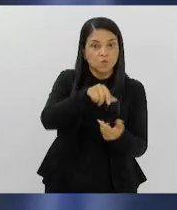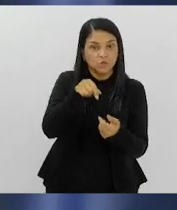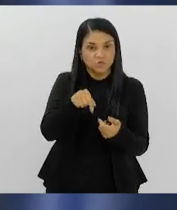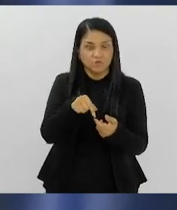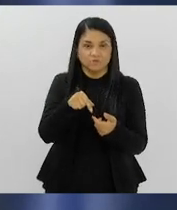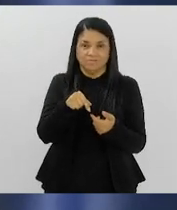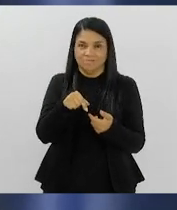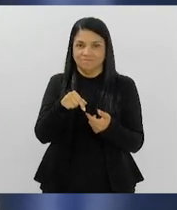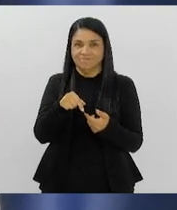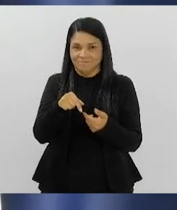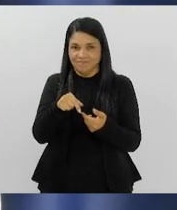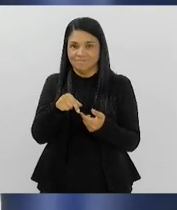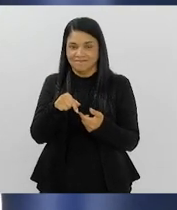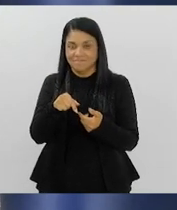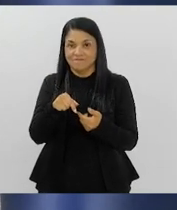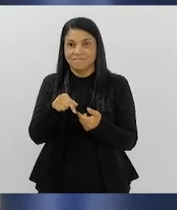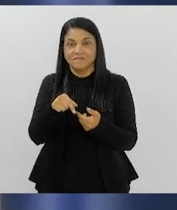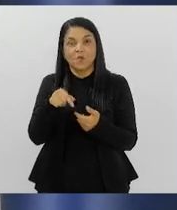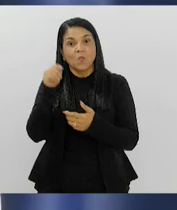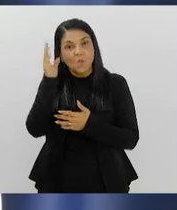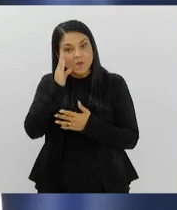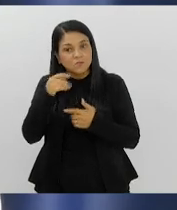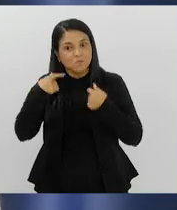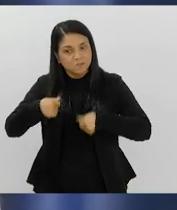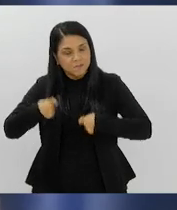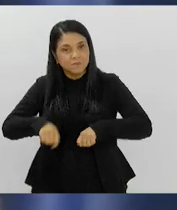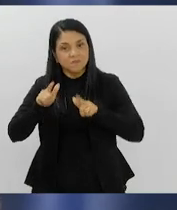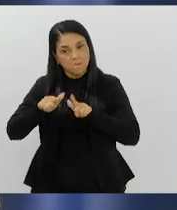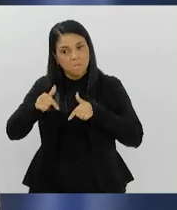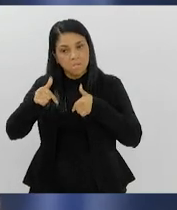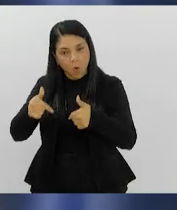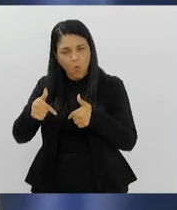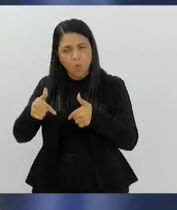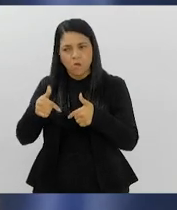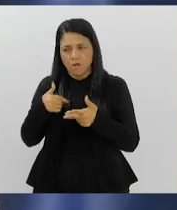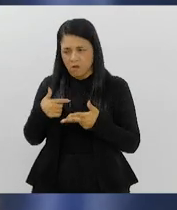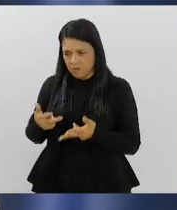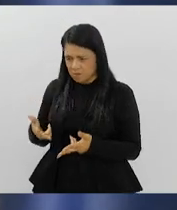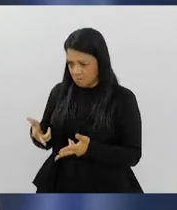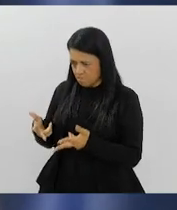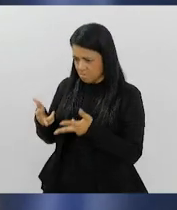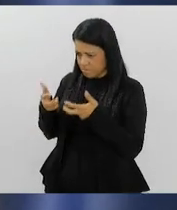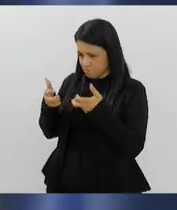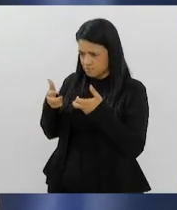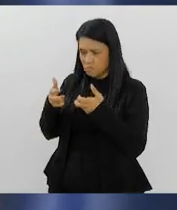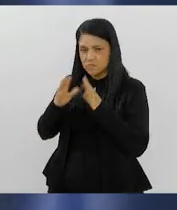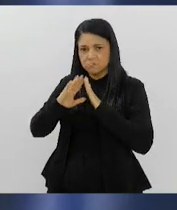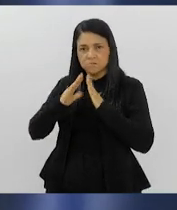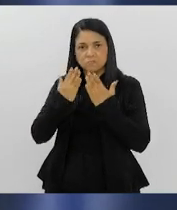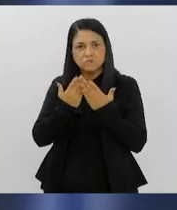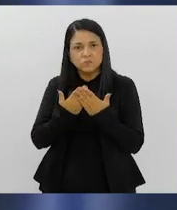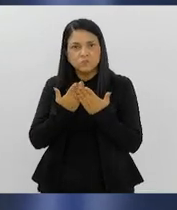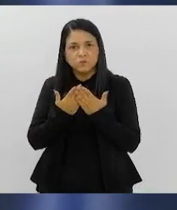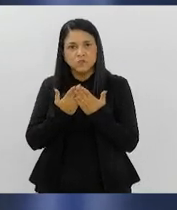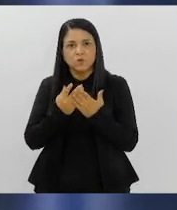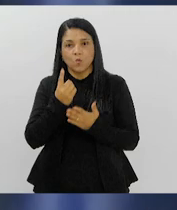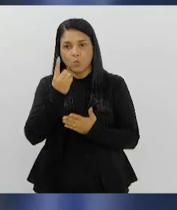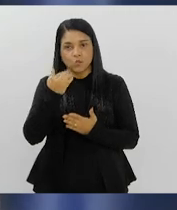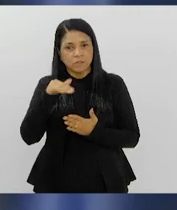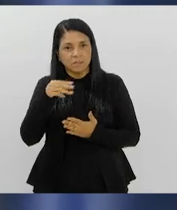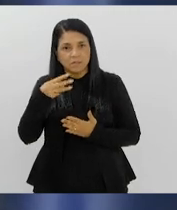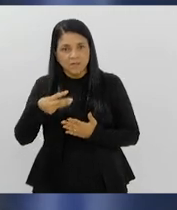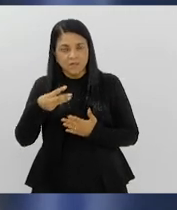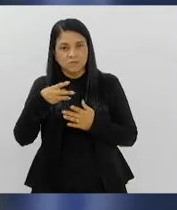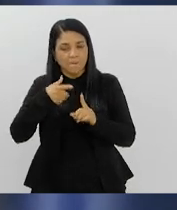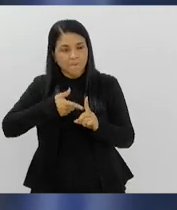sul-americano, instando o Brasil a fazer algo a respeito. Então, quando a gente viu que isso desaguava em escola, que um terço dos ataques tinha